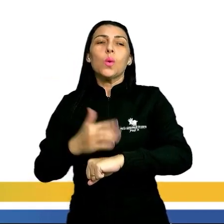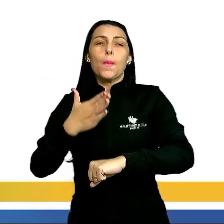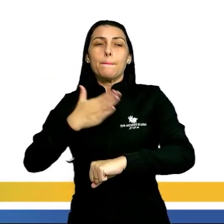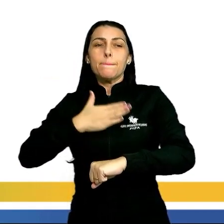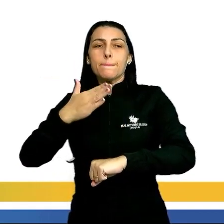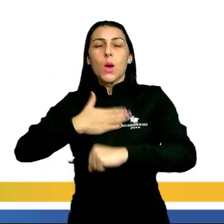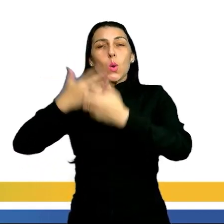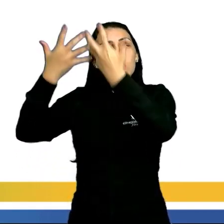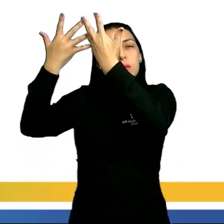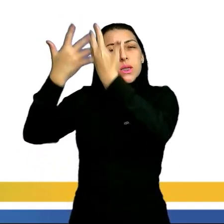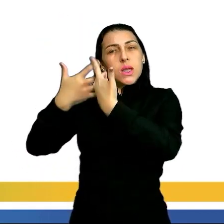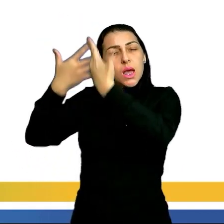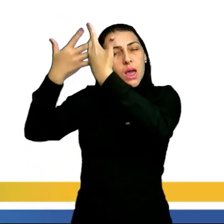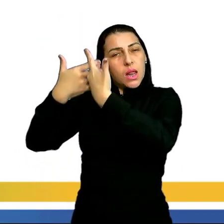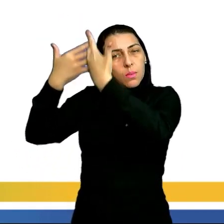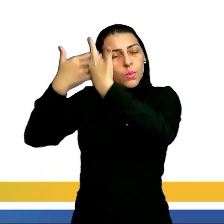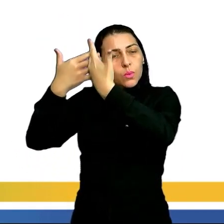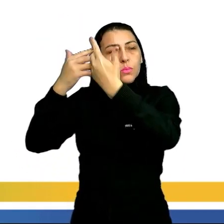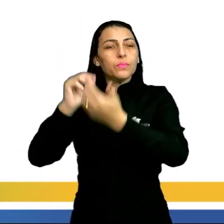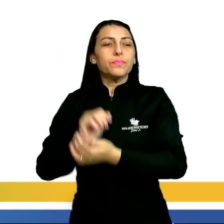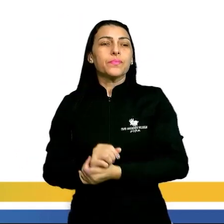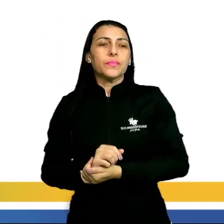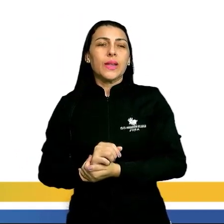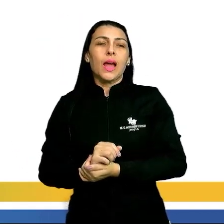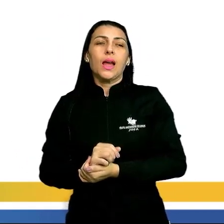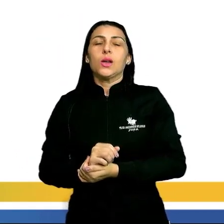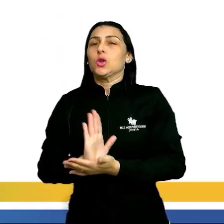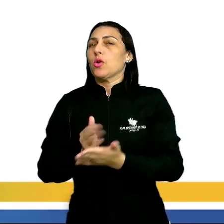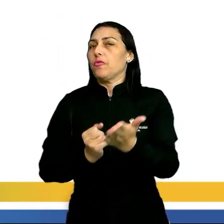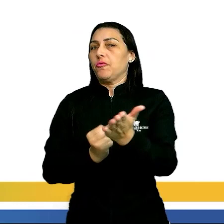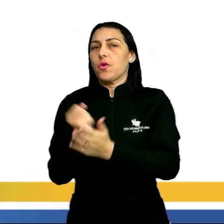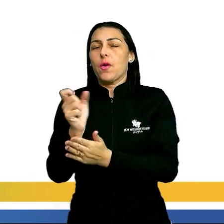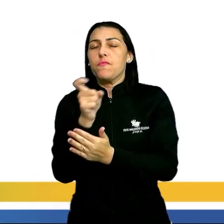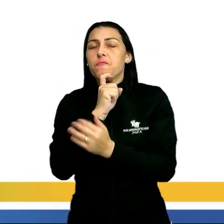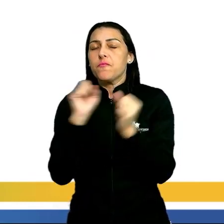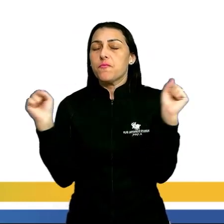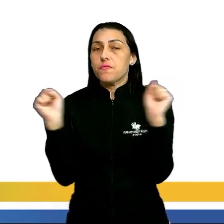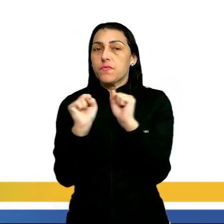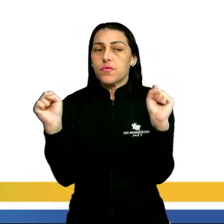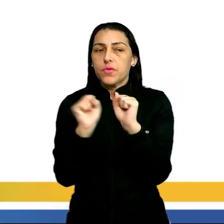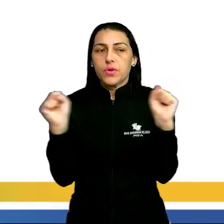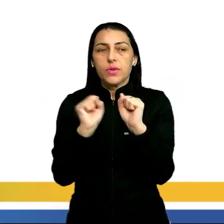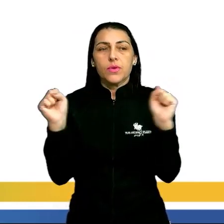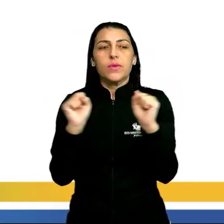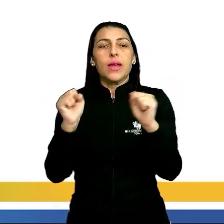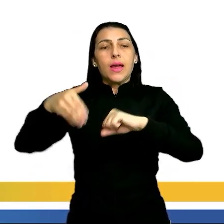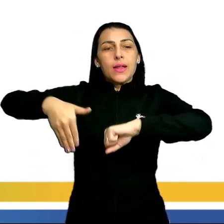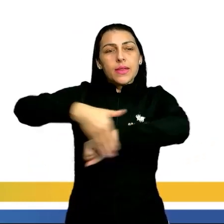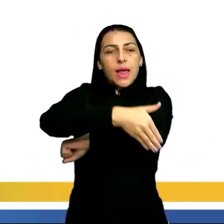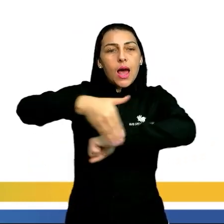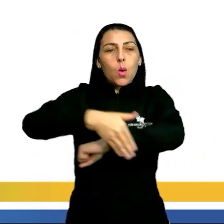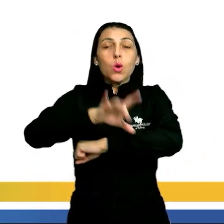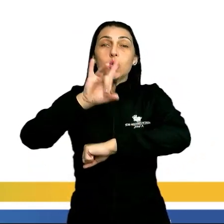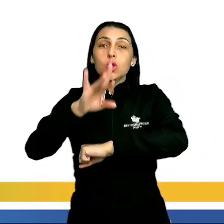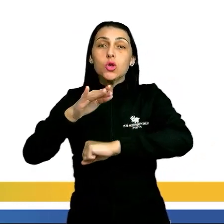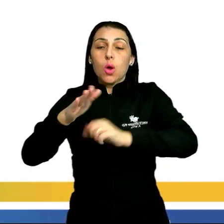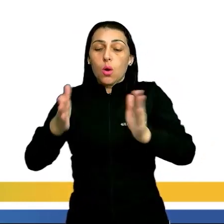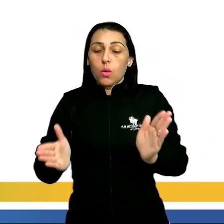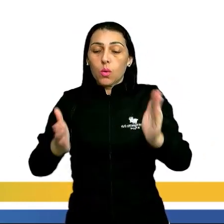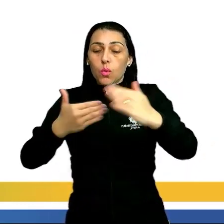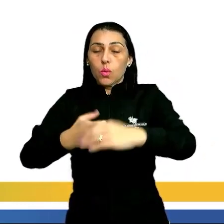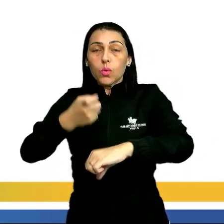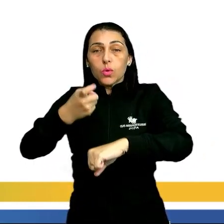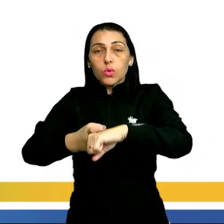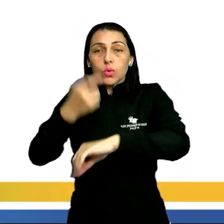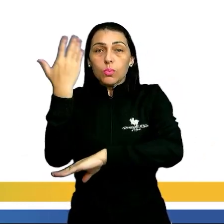meu fenomenal cérebro cheio. Era tarde, fazia muito frio. Na rua apenas o caixão